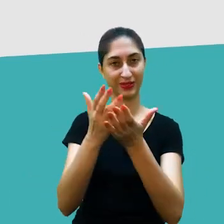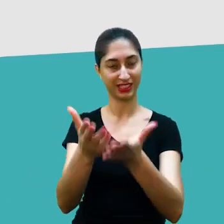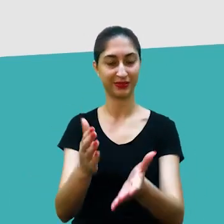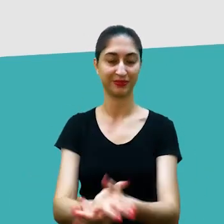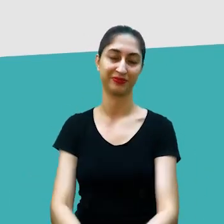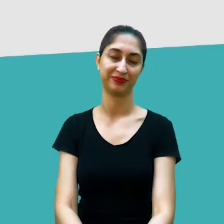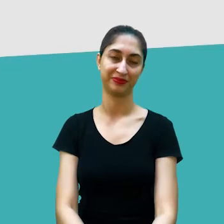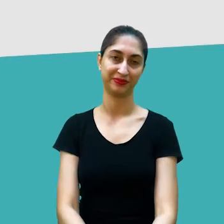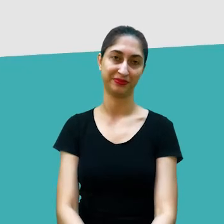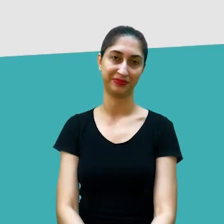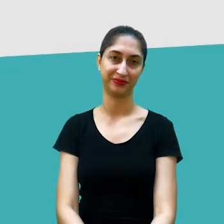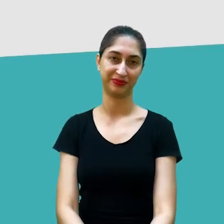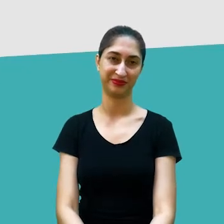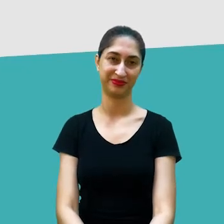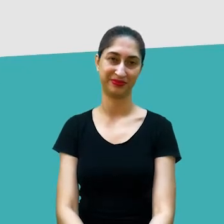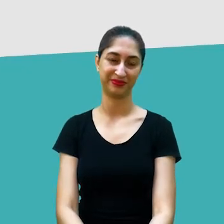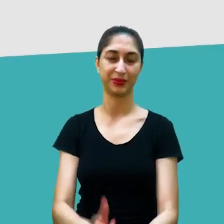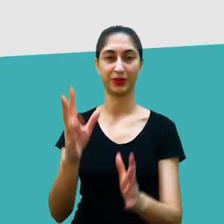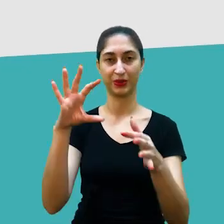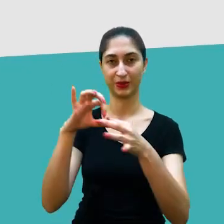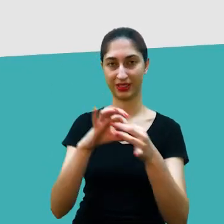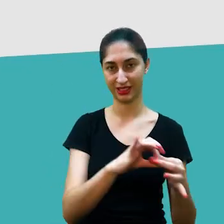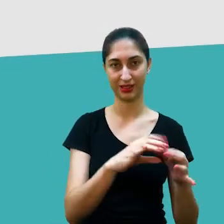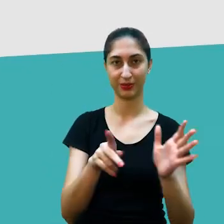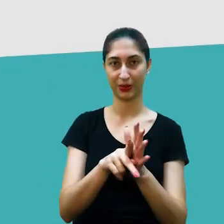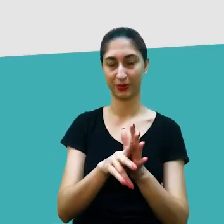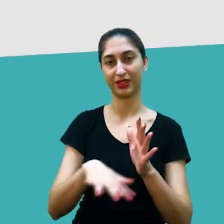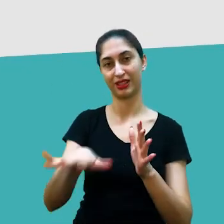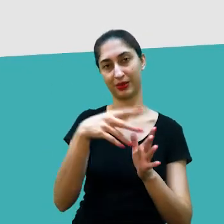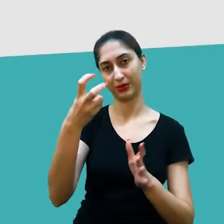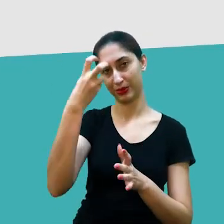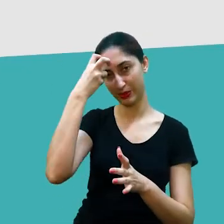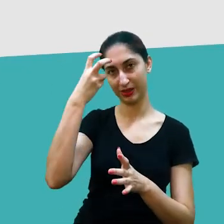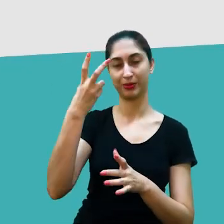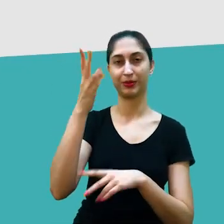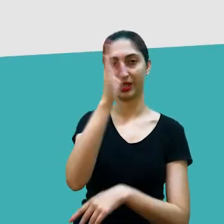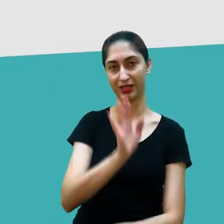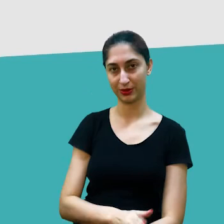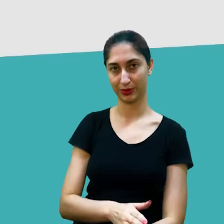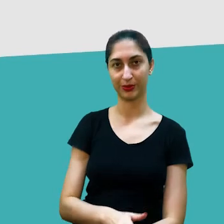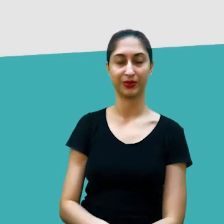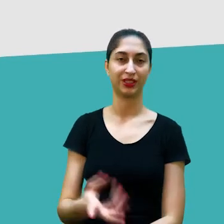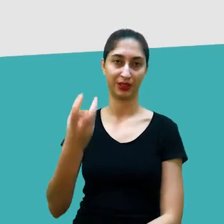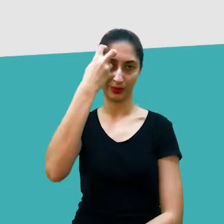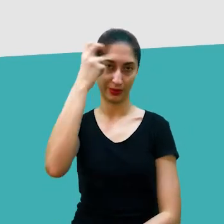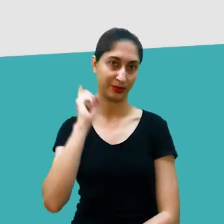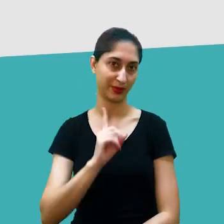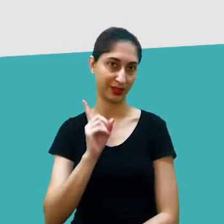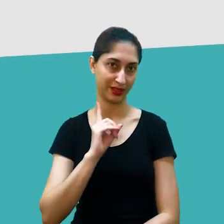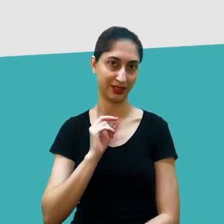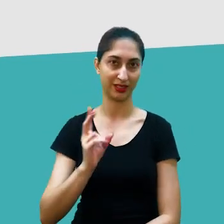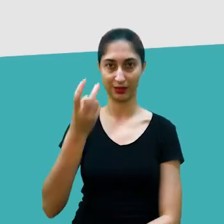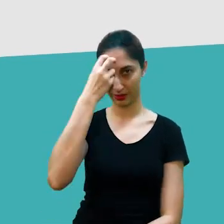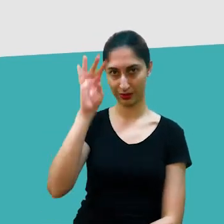sociocultural, né, e dentro desse contexto da riquíssima cultura que é a cultura brasileira, a cultura mineira e a